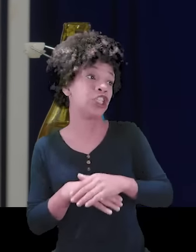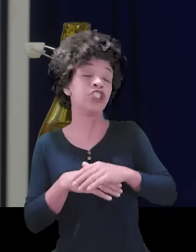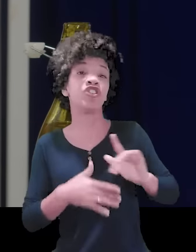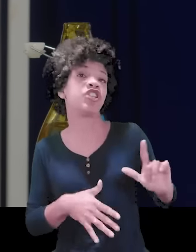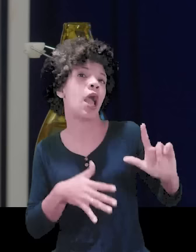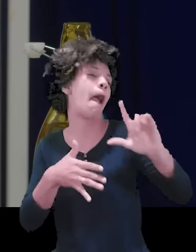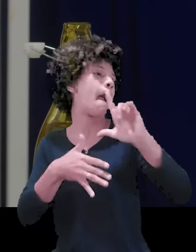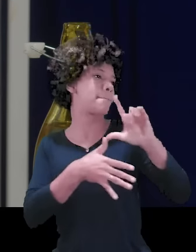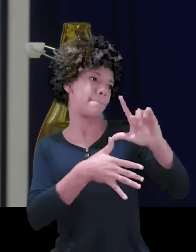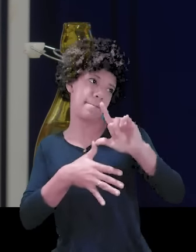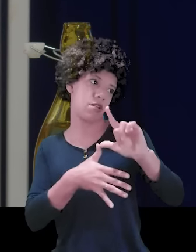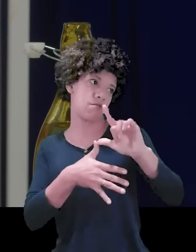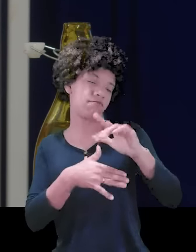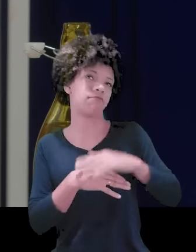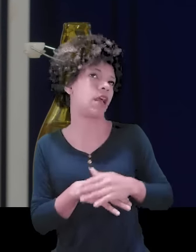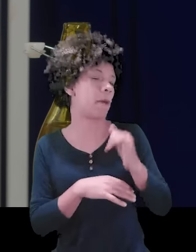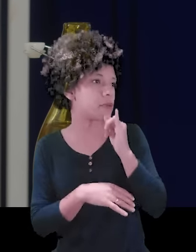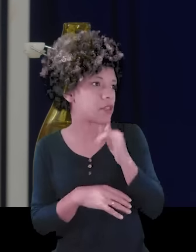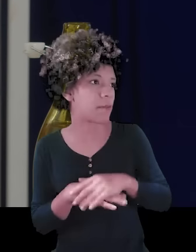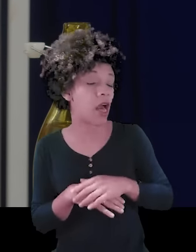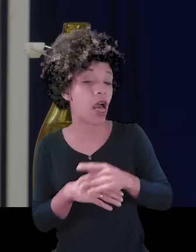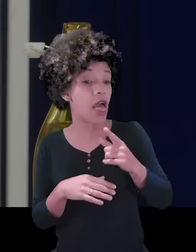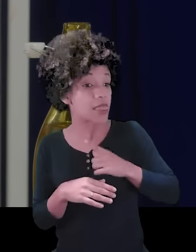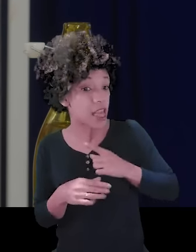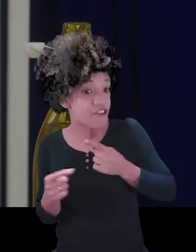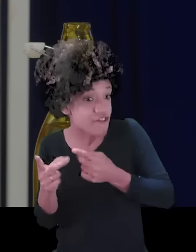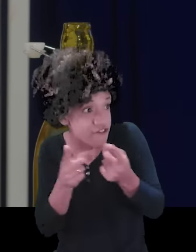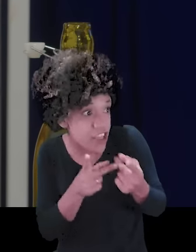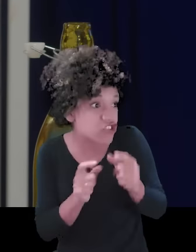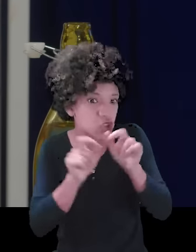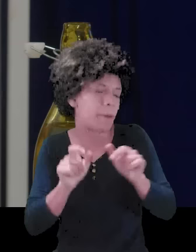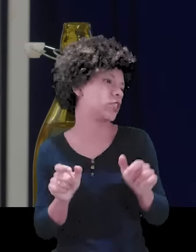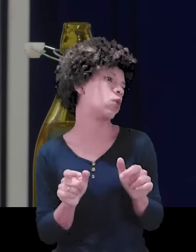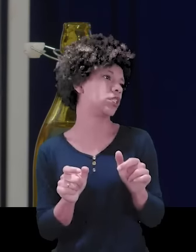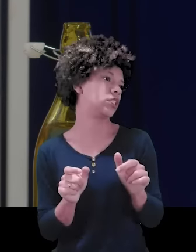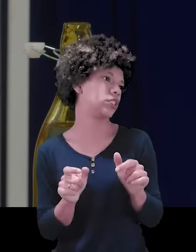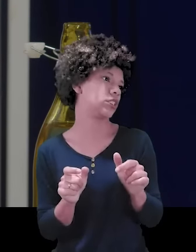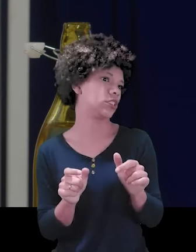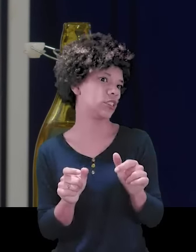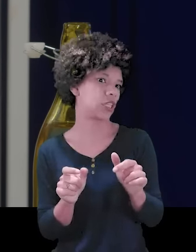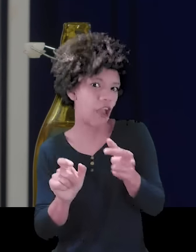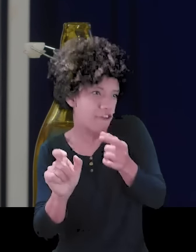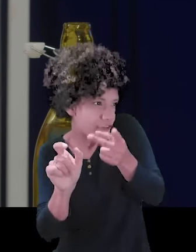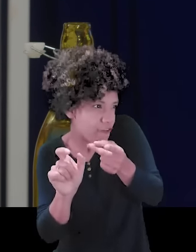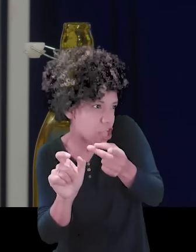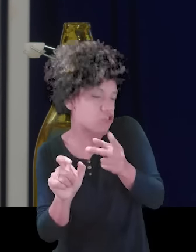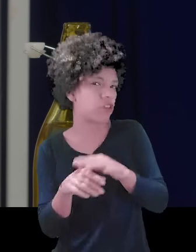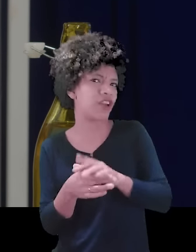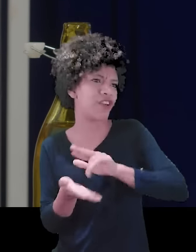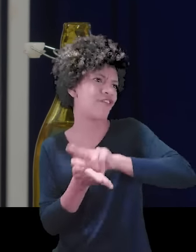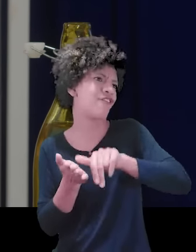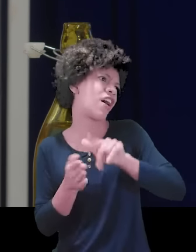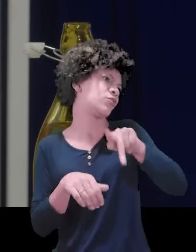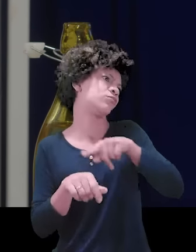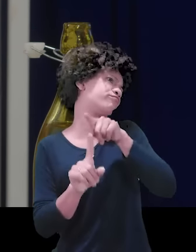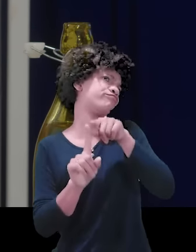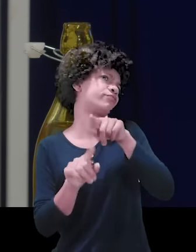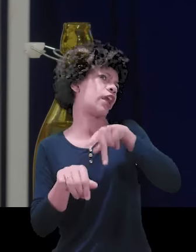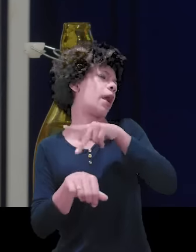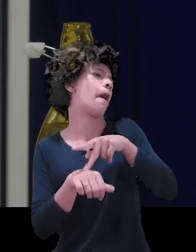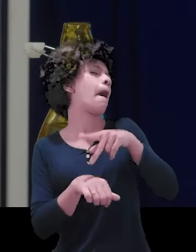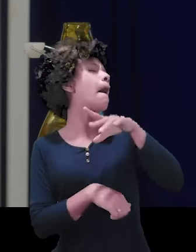América Latina por exemplo a gente tá fica muitas pessoas vários destinos sabe é